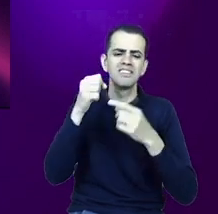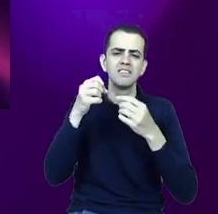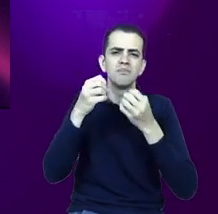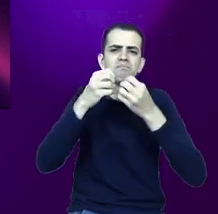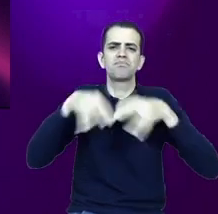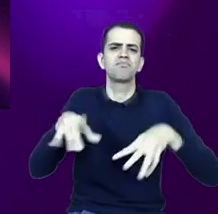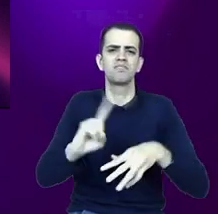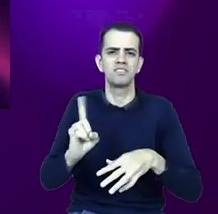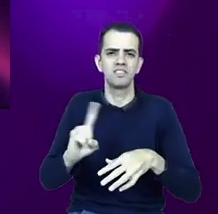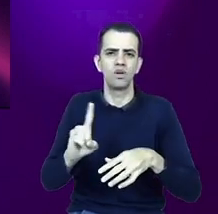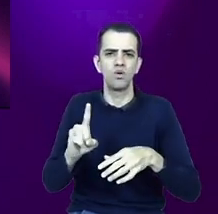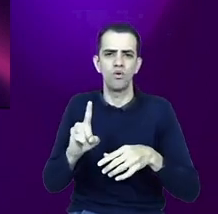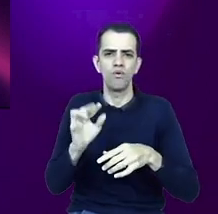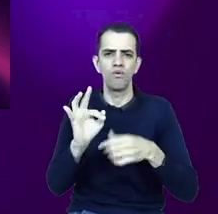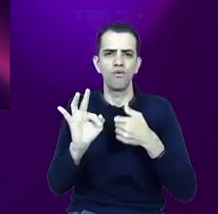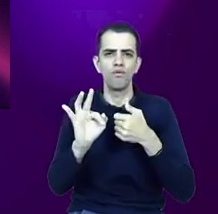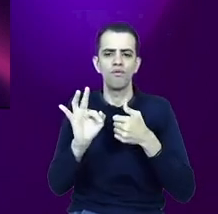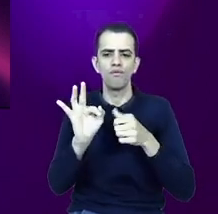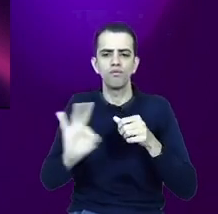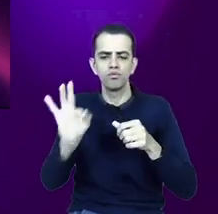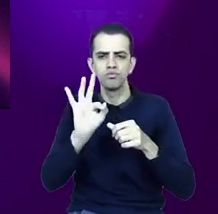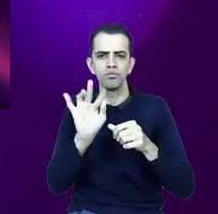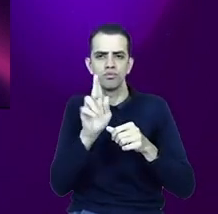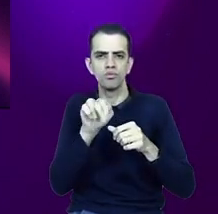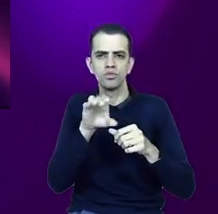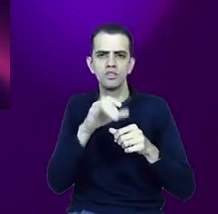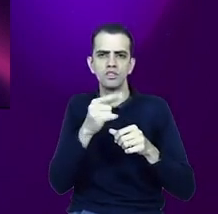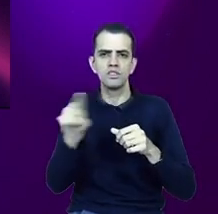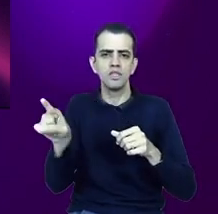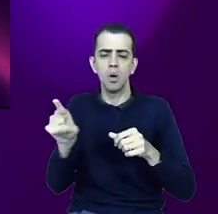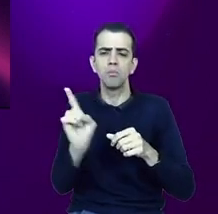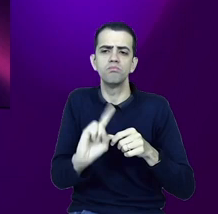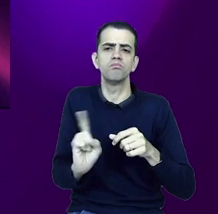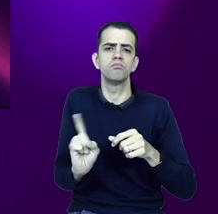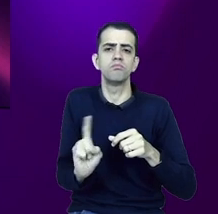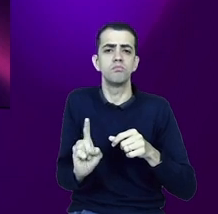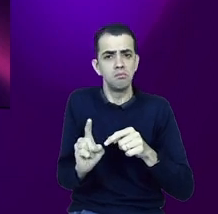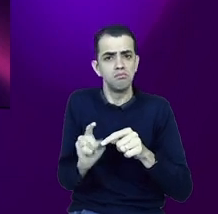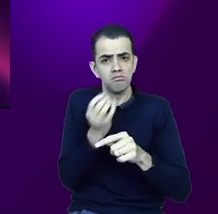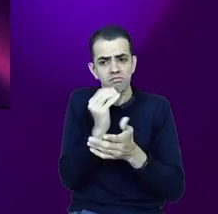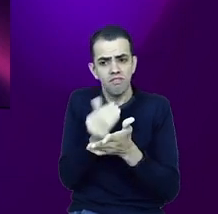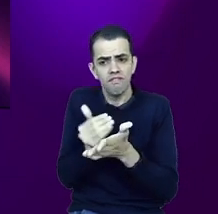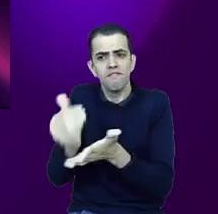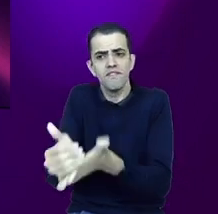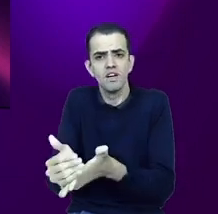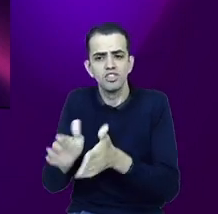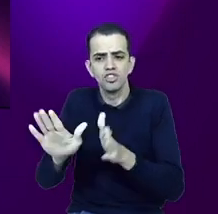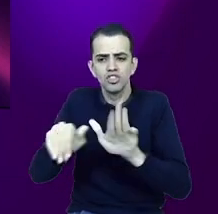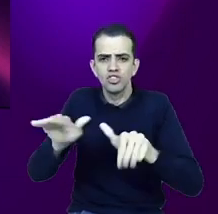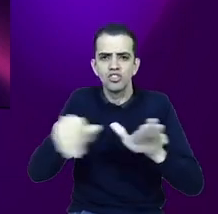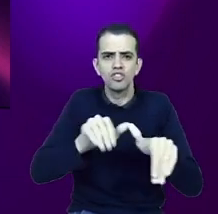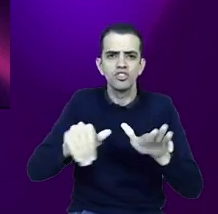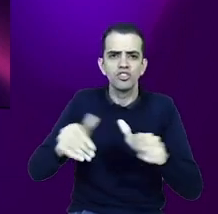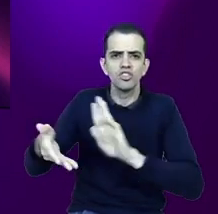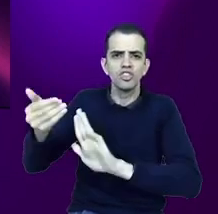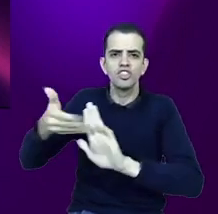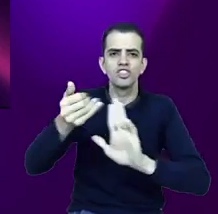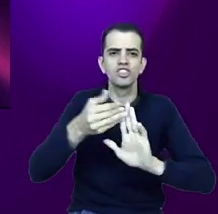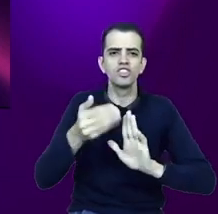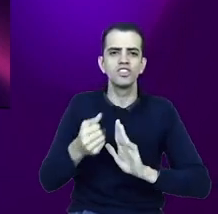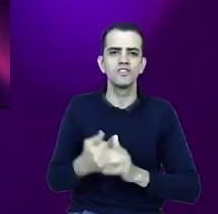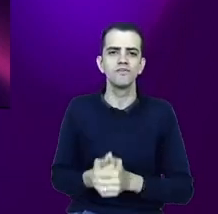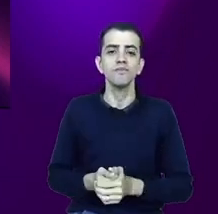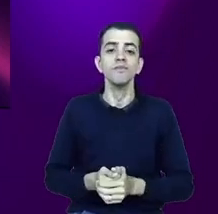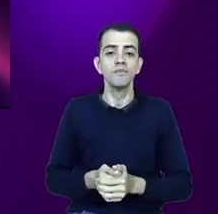quando a gente fala de ir além ou não, a gente está se baseando para os tumores de alto grau, nas áreas de captação de contraste, quebra de